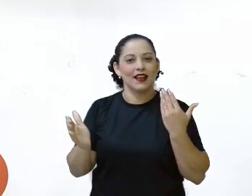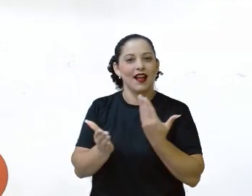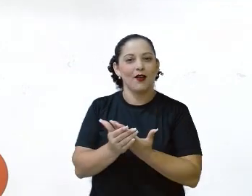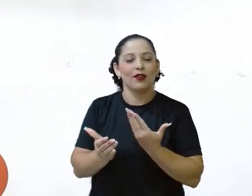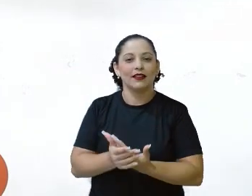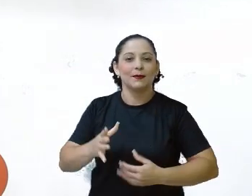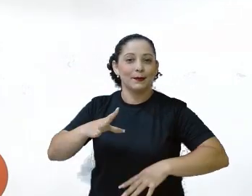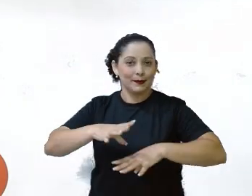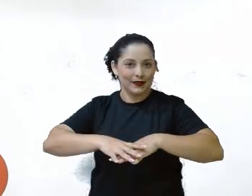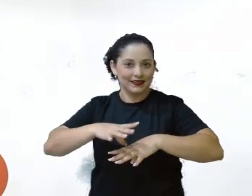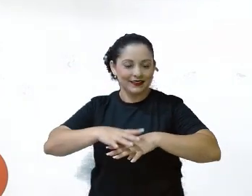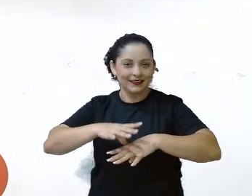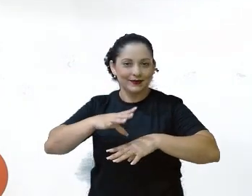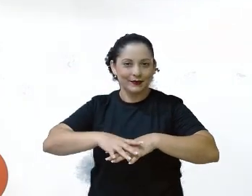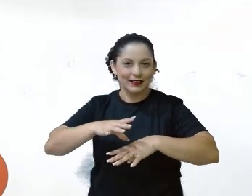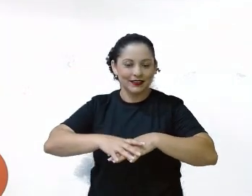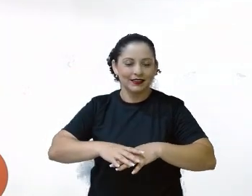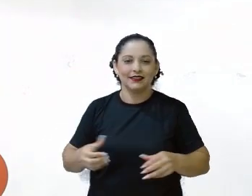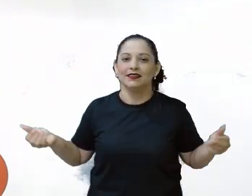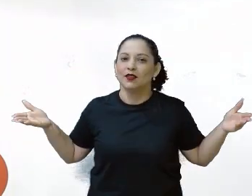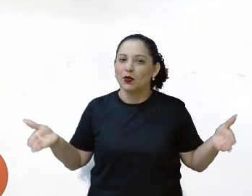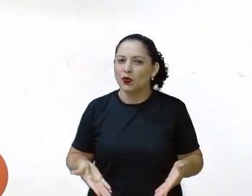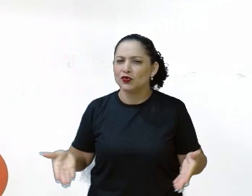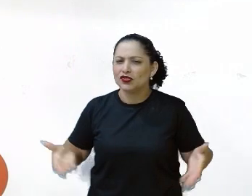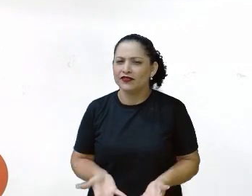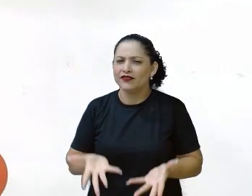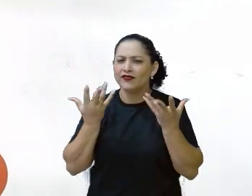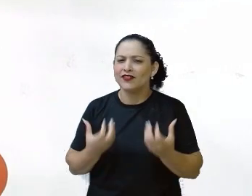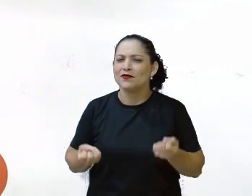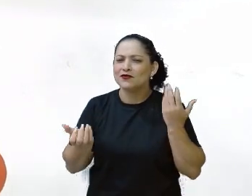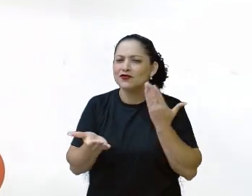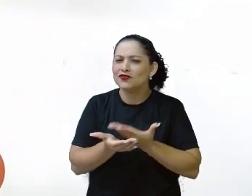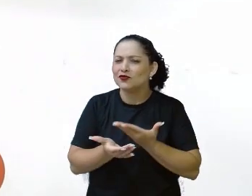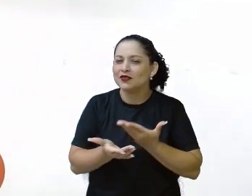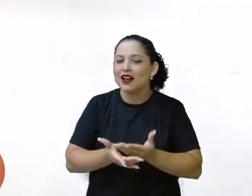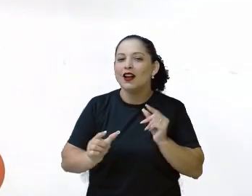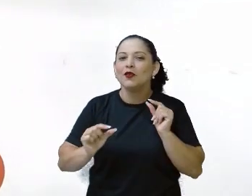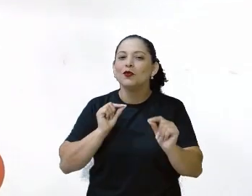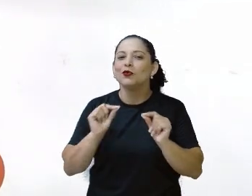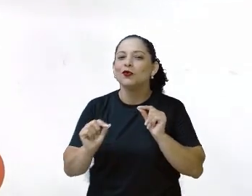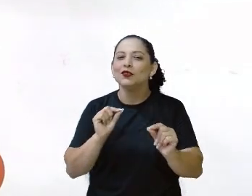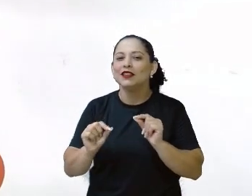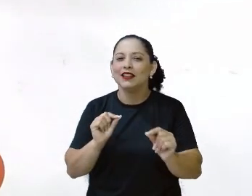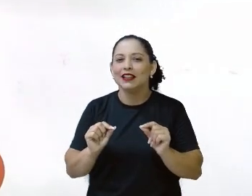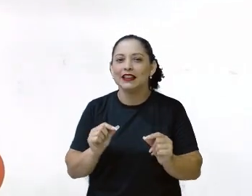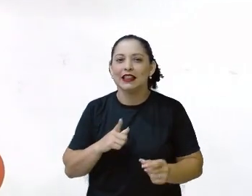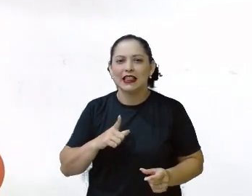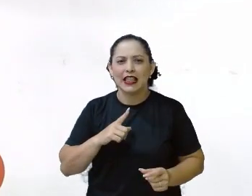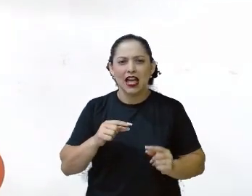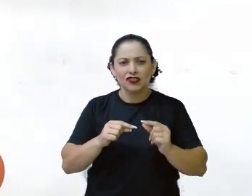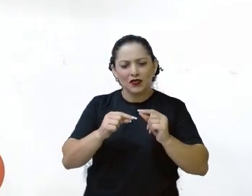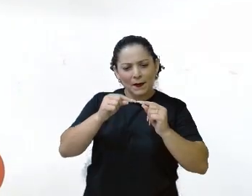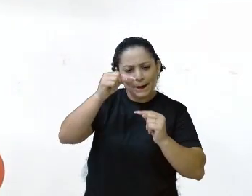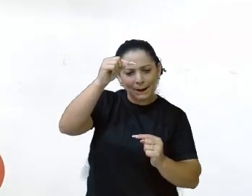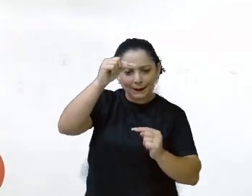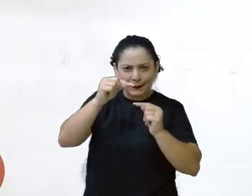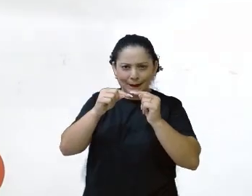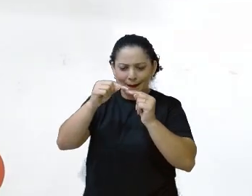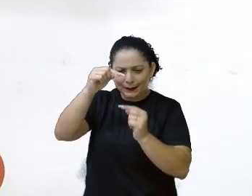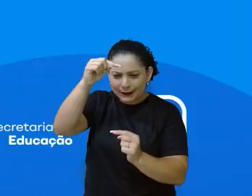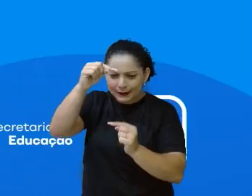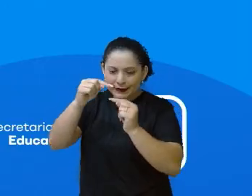de matemática. Hoje vamos trabalhar mais uma vez grandezas e medidas. Dessa